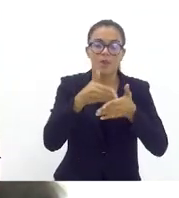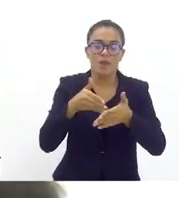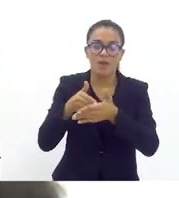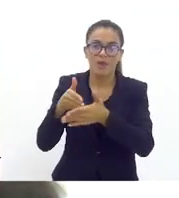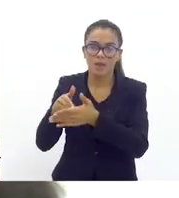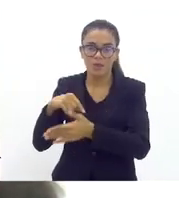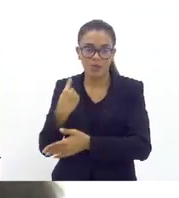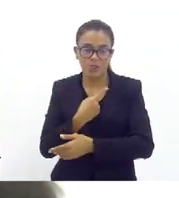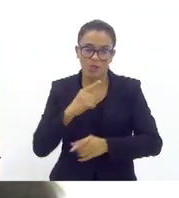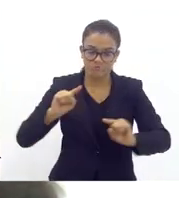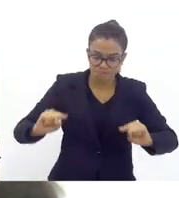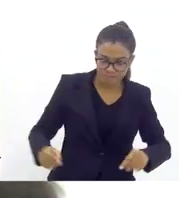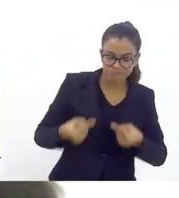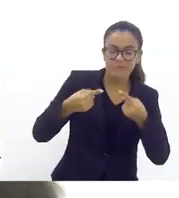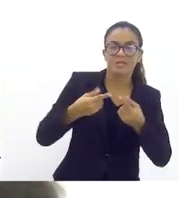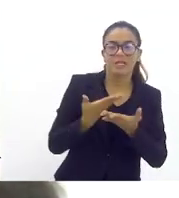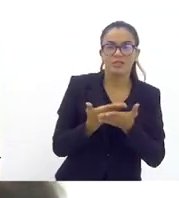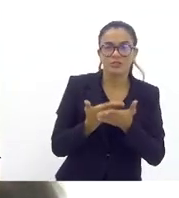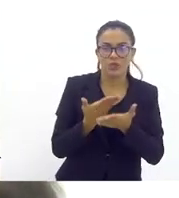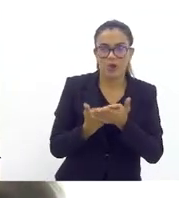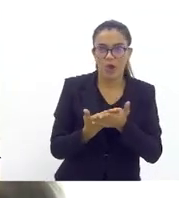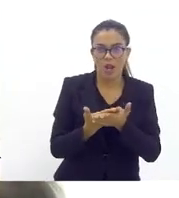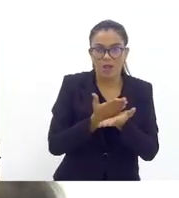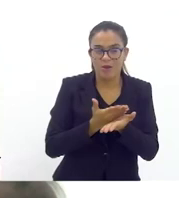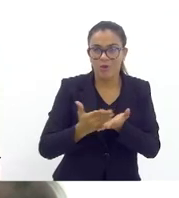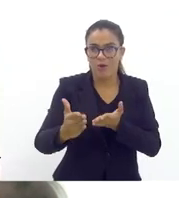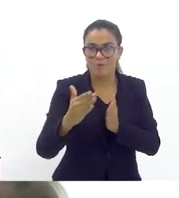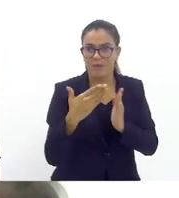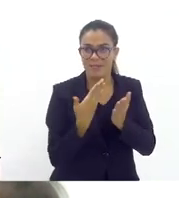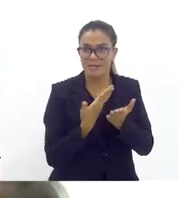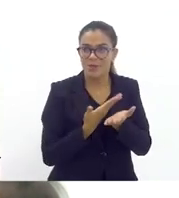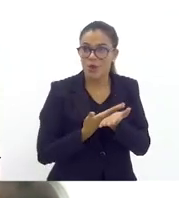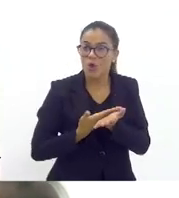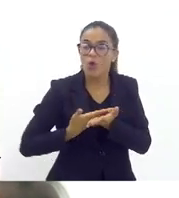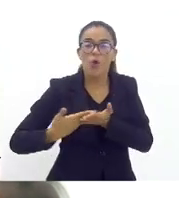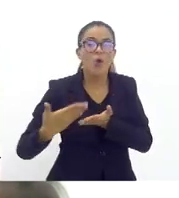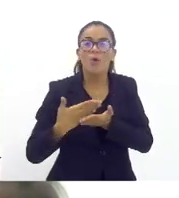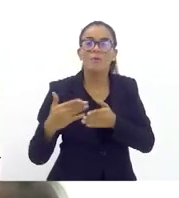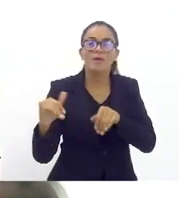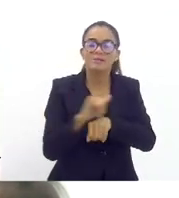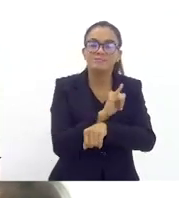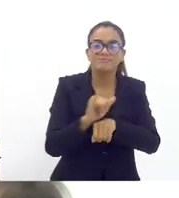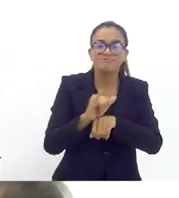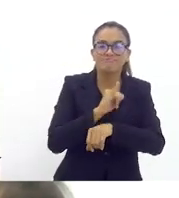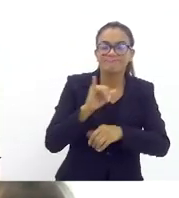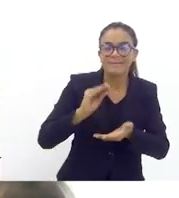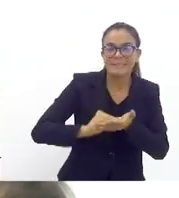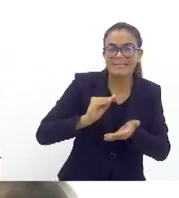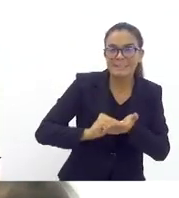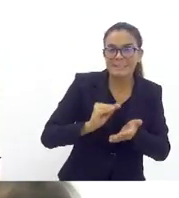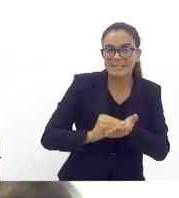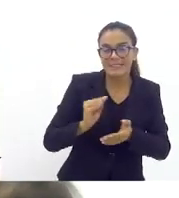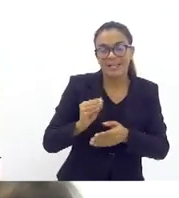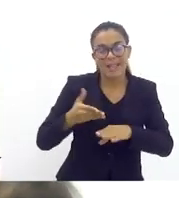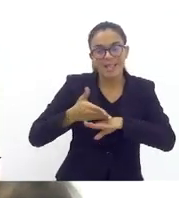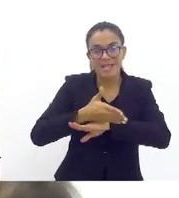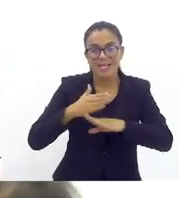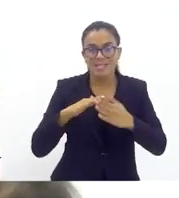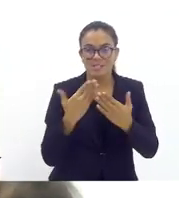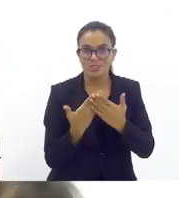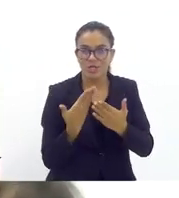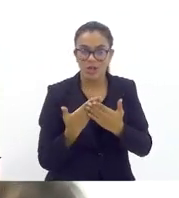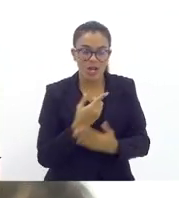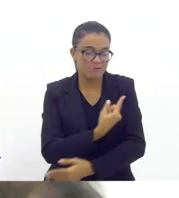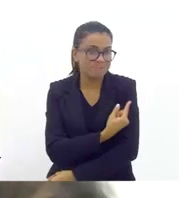gente enfrenta desde a escola, então, desde a escassez, né, assim, dos recursos que se tem para uma pessoa trans acessar o ensino